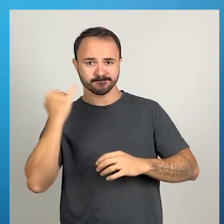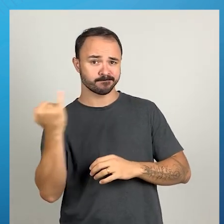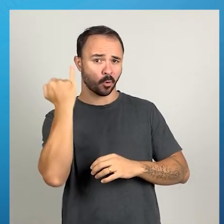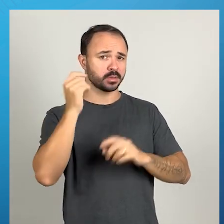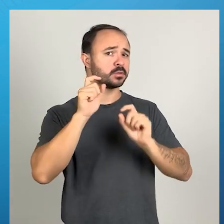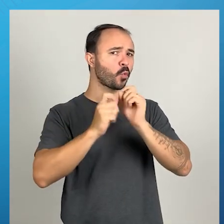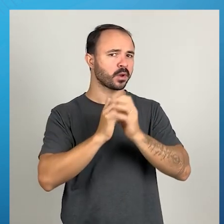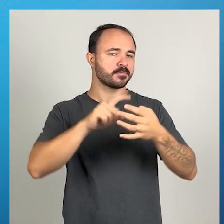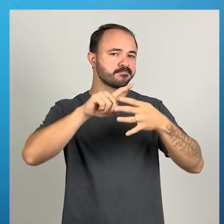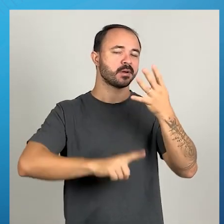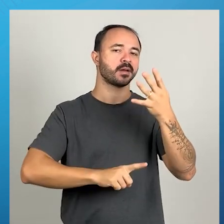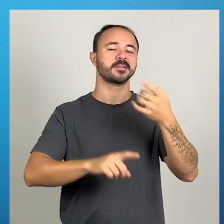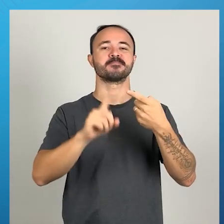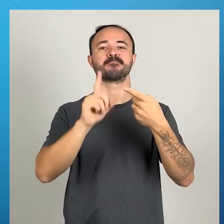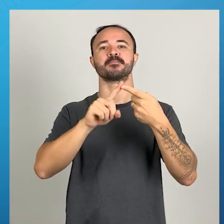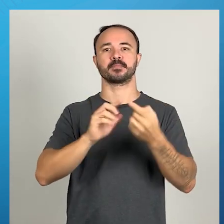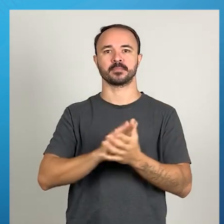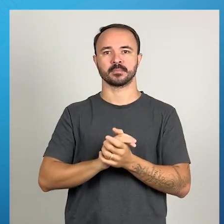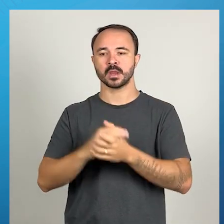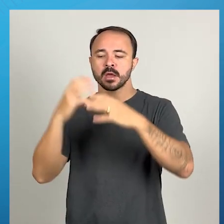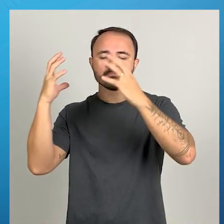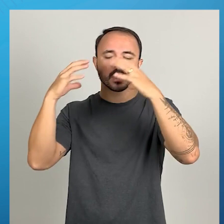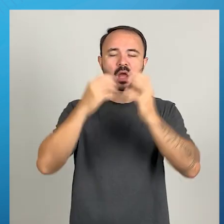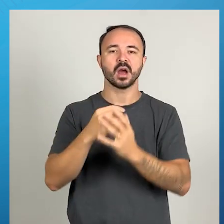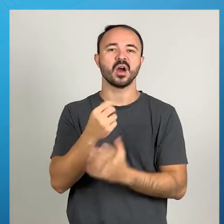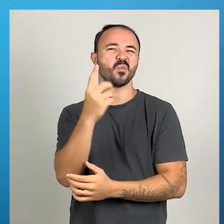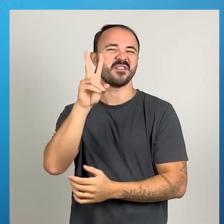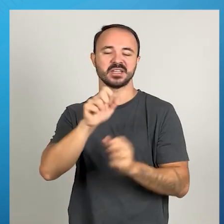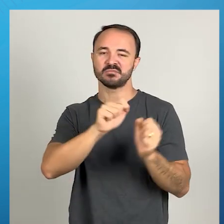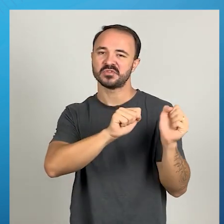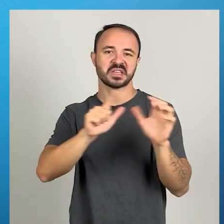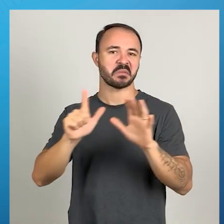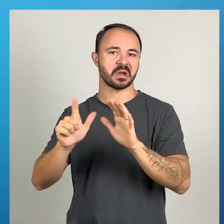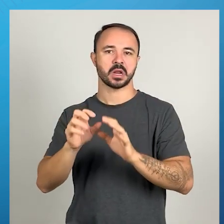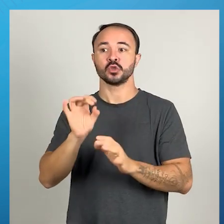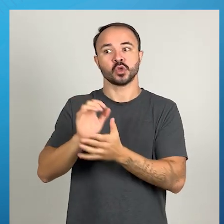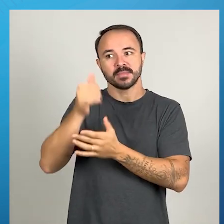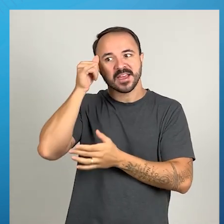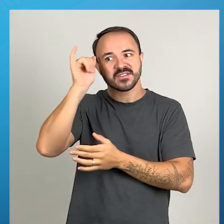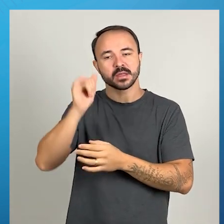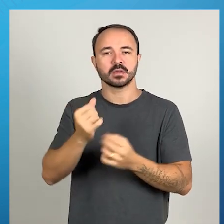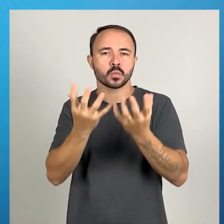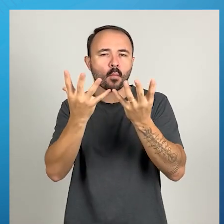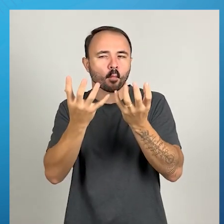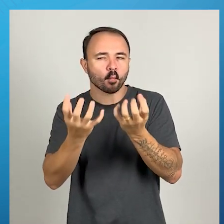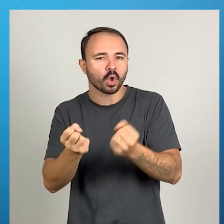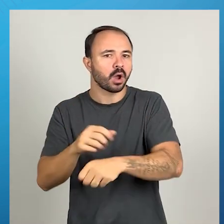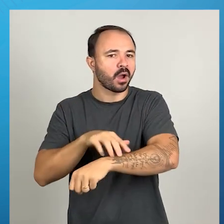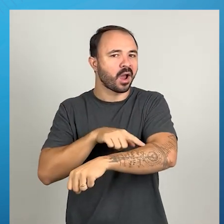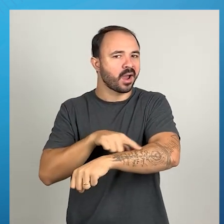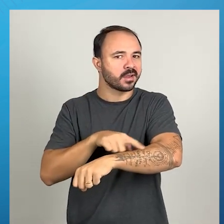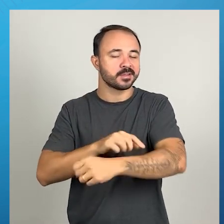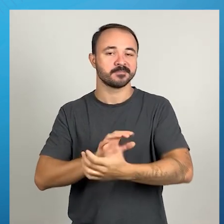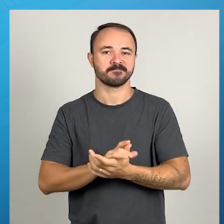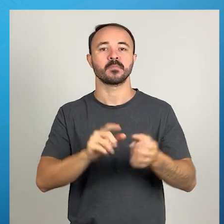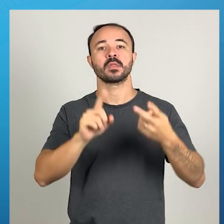bebê? Letra A. Banhar o bebê apenas uma vez por semana para evitar o ressecamento da pele. Letra B.